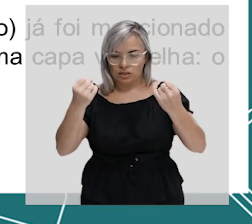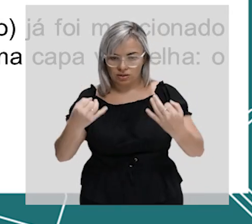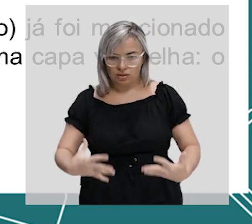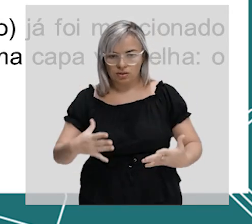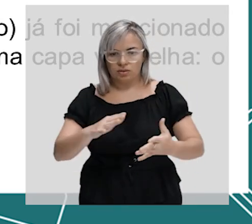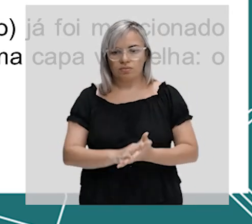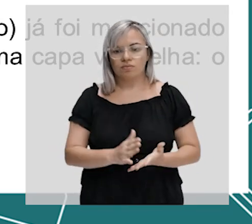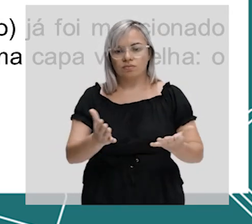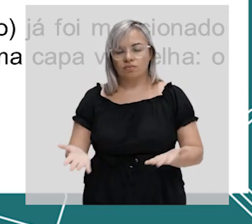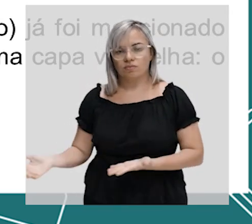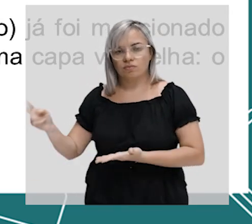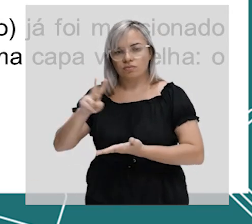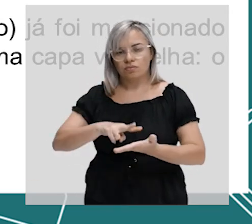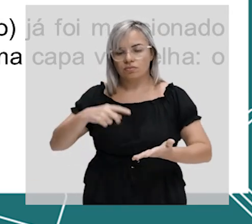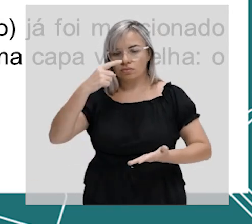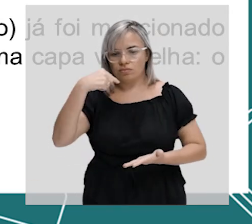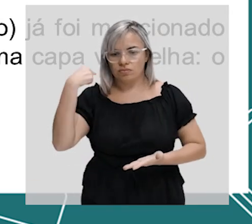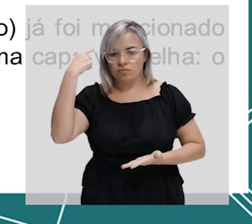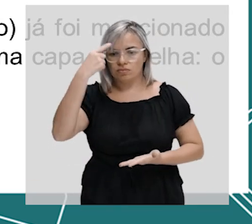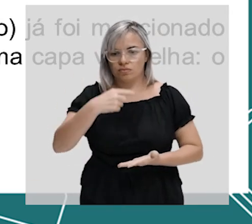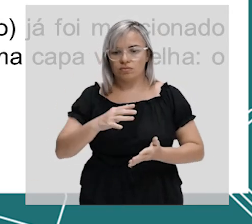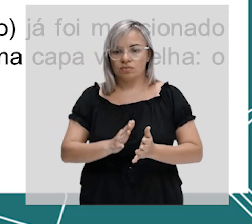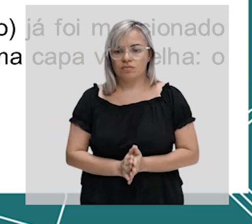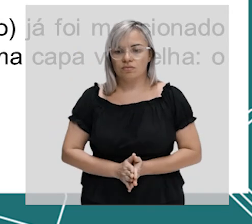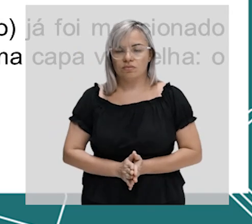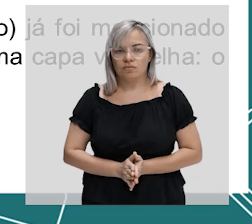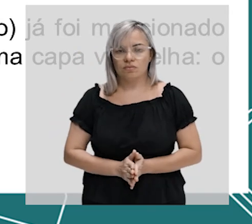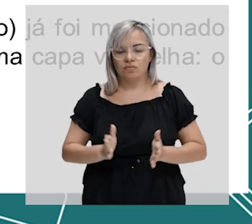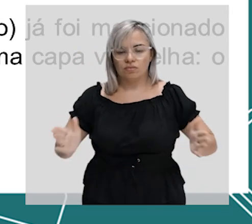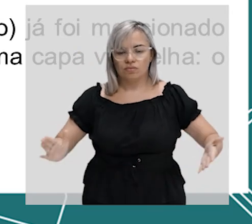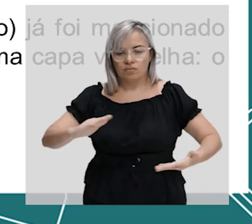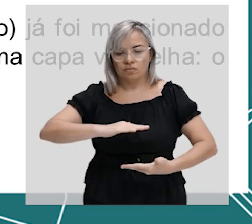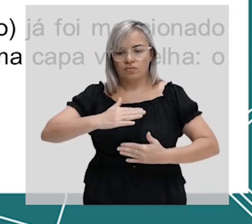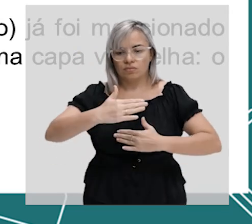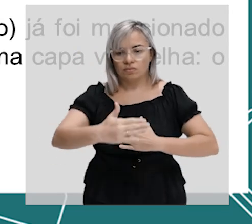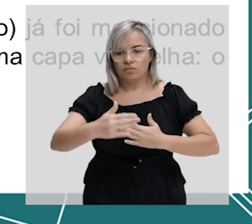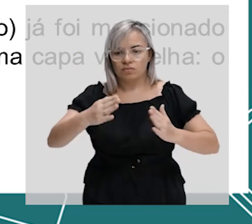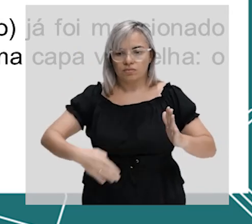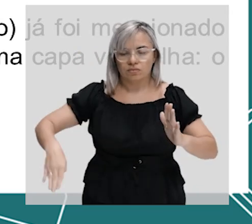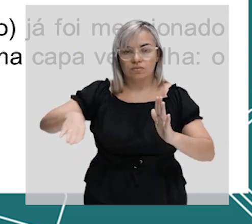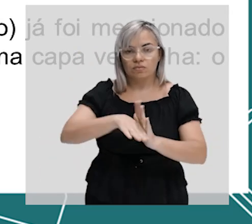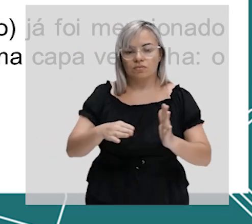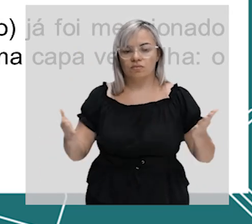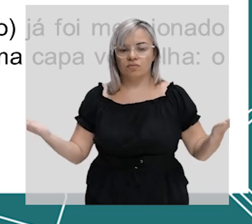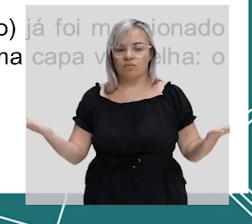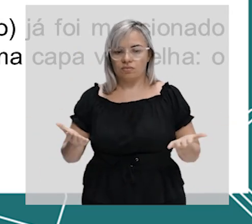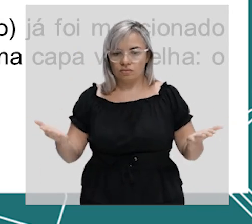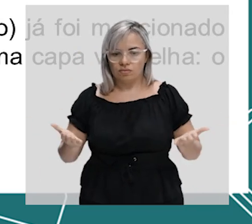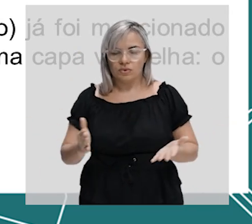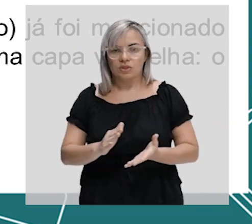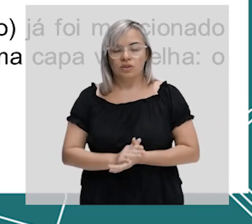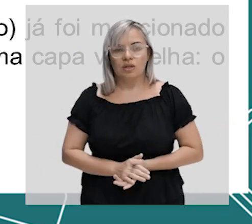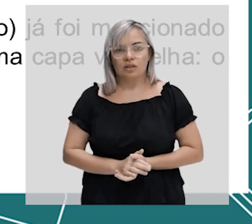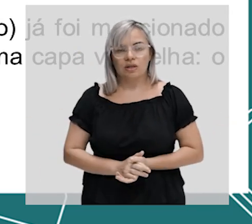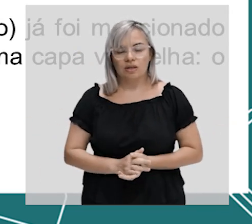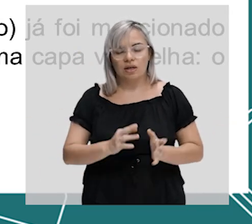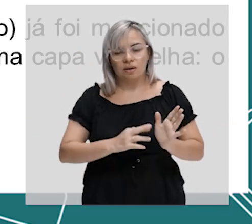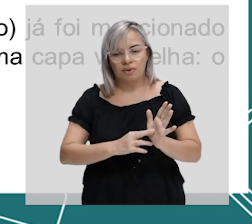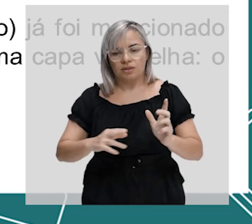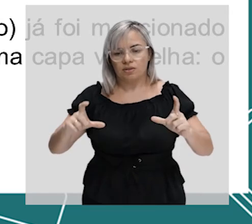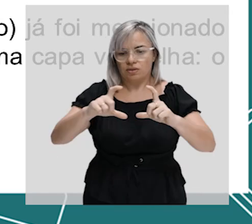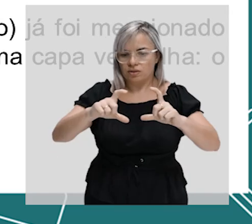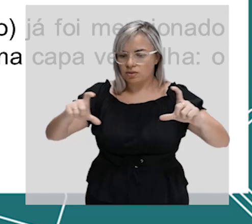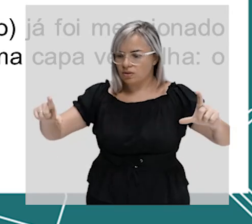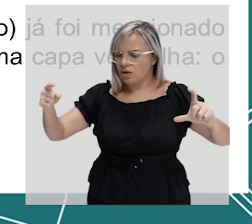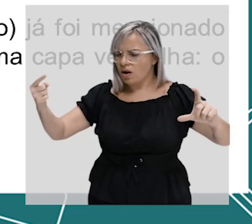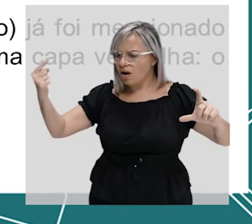Los paquetes llegaron hoy. Os pacotes chegaram hoje. Fica implícita nessa frase a